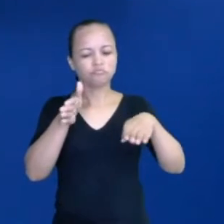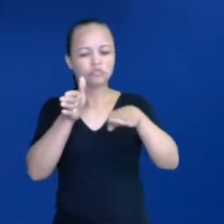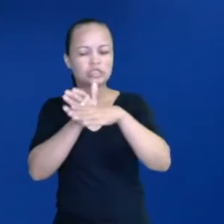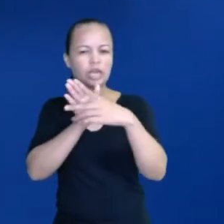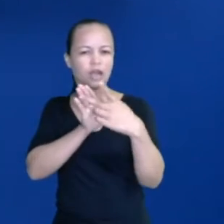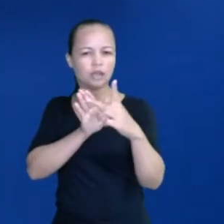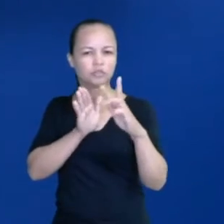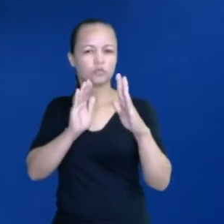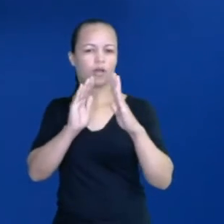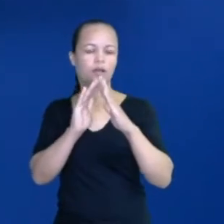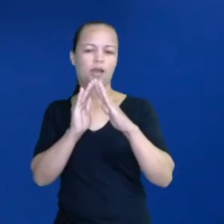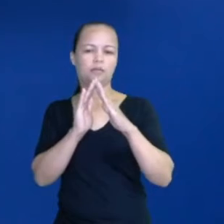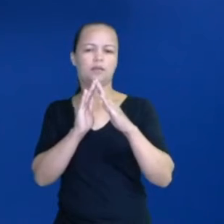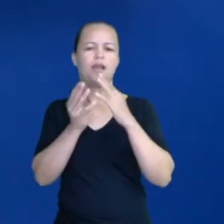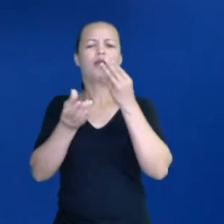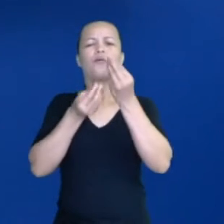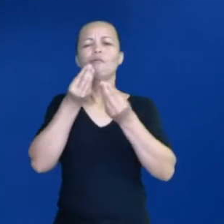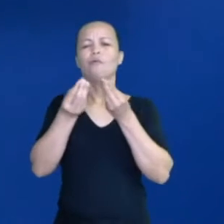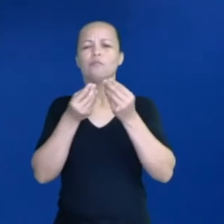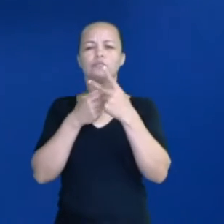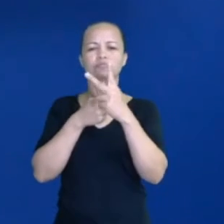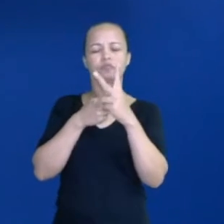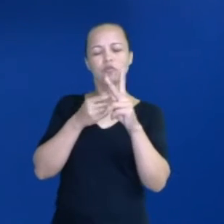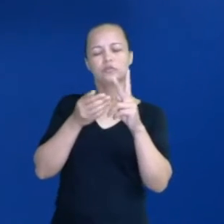esse percurso? Como é que você